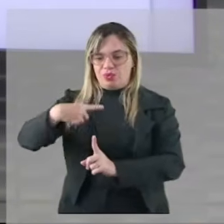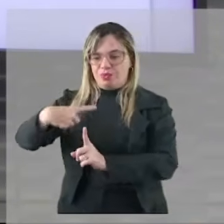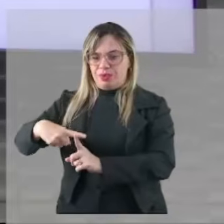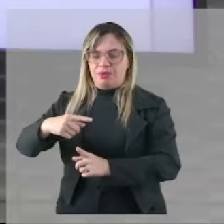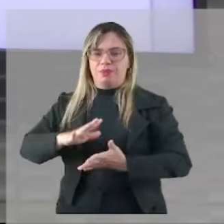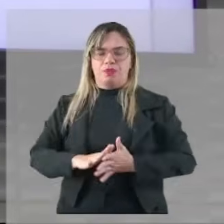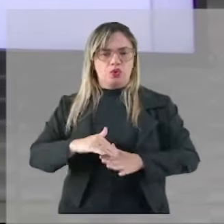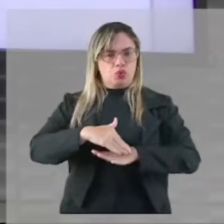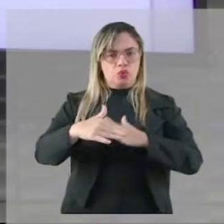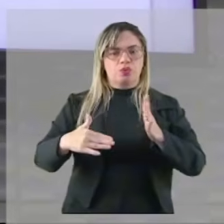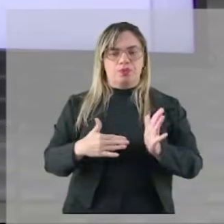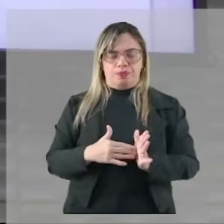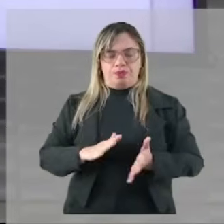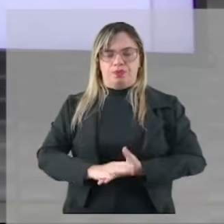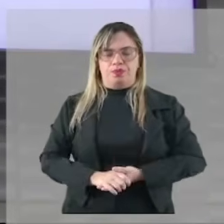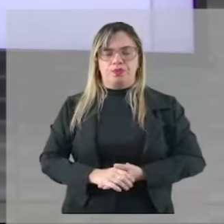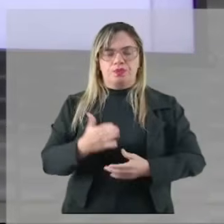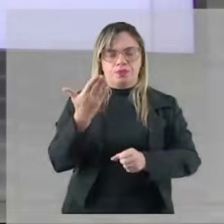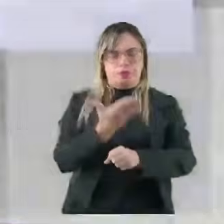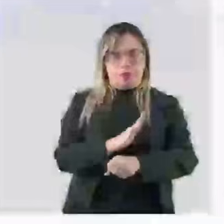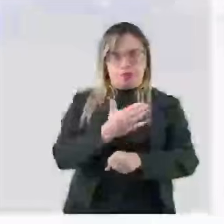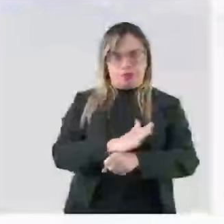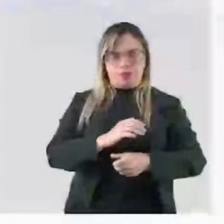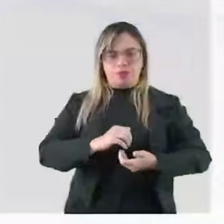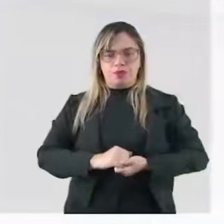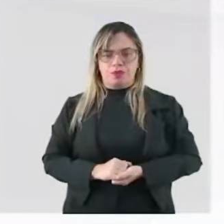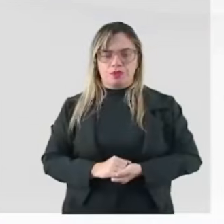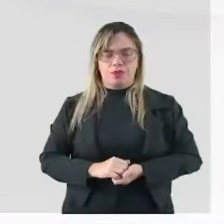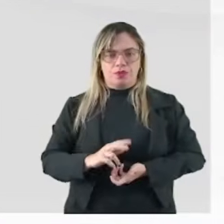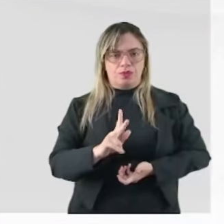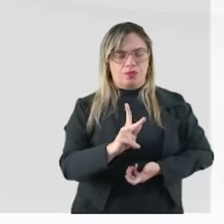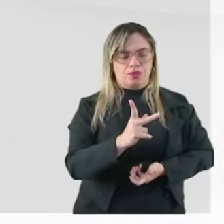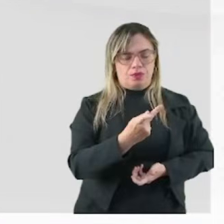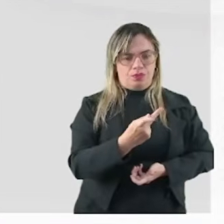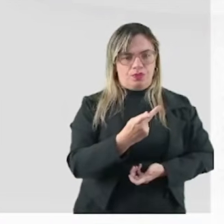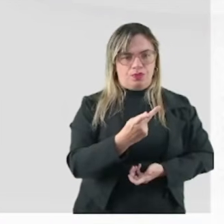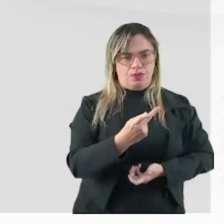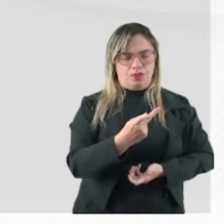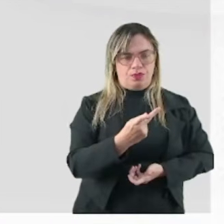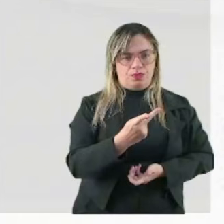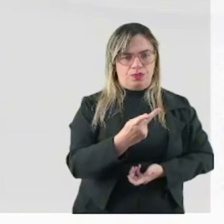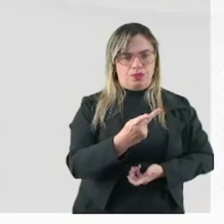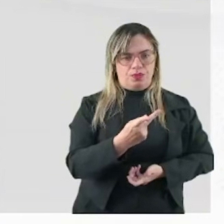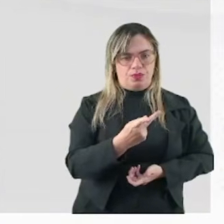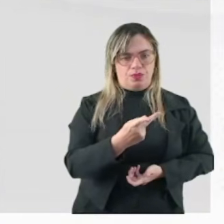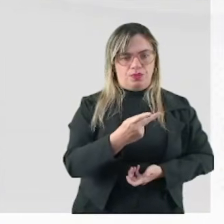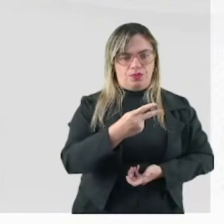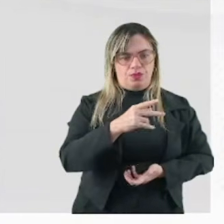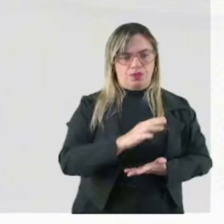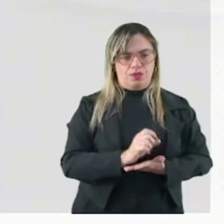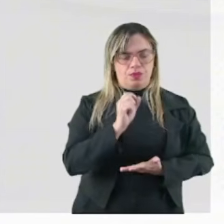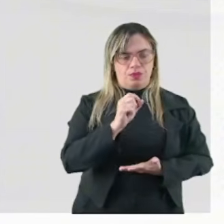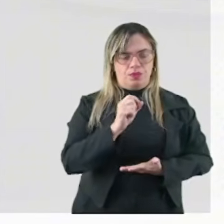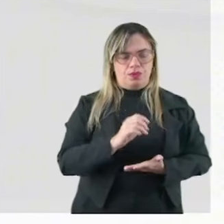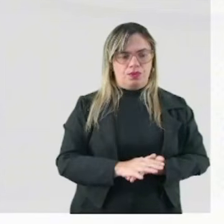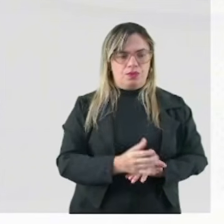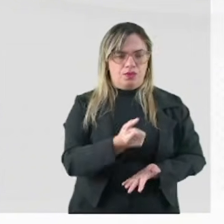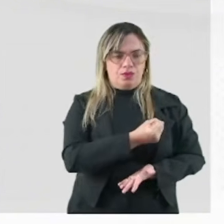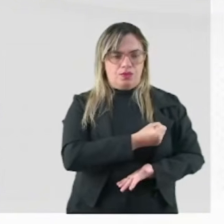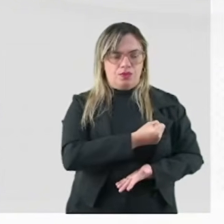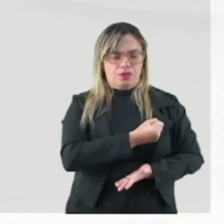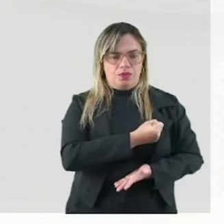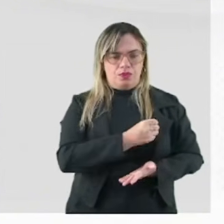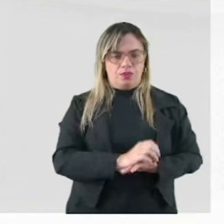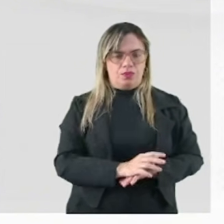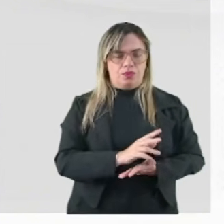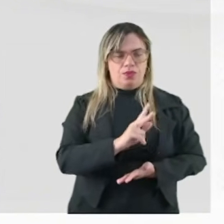nenhum. Bora colocar em prática isso. O hidrogênio vale quanto? Bora procurar o hidrogênio aqui. Ó, o hidrogênio vale 1, ó. Vou destacar aqui,